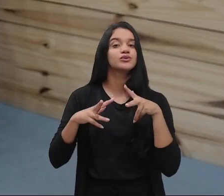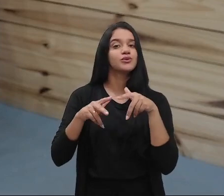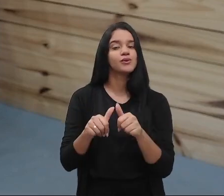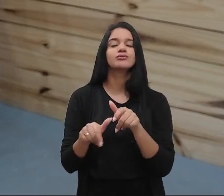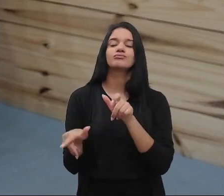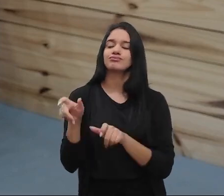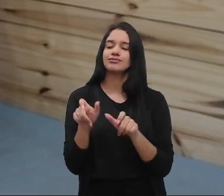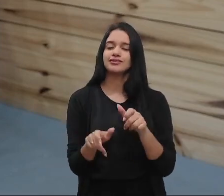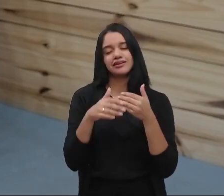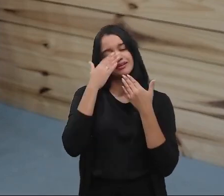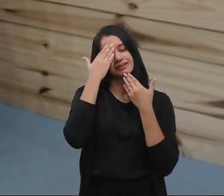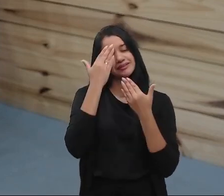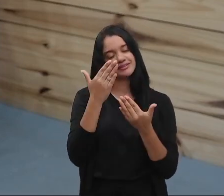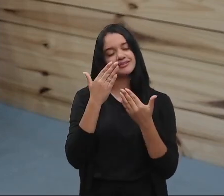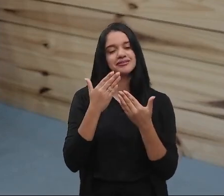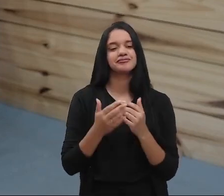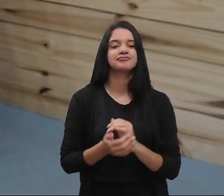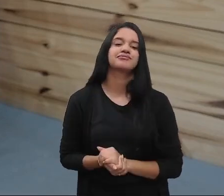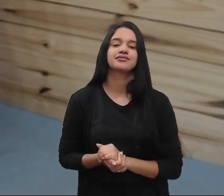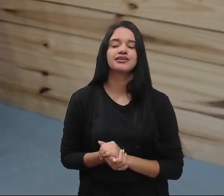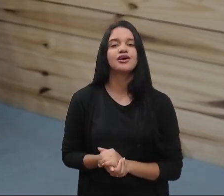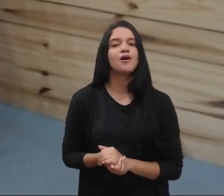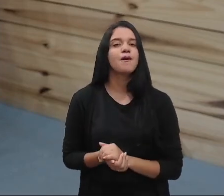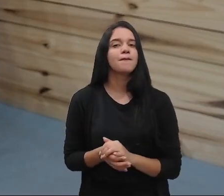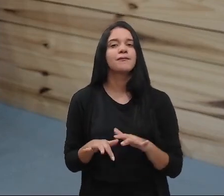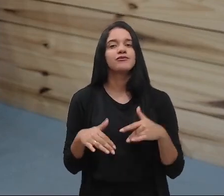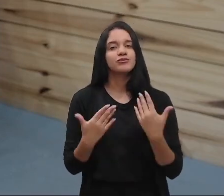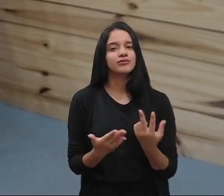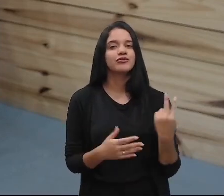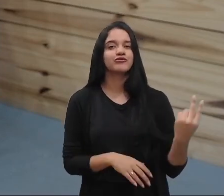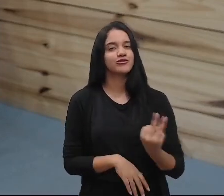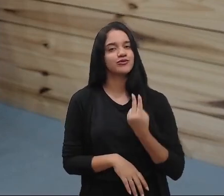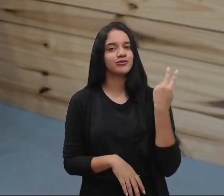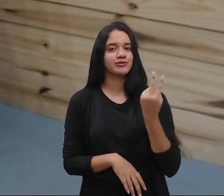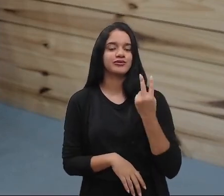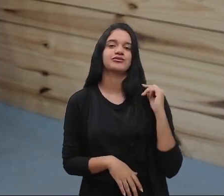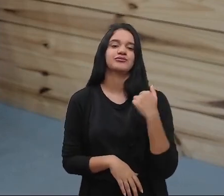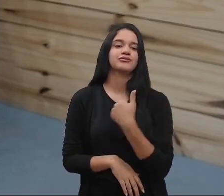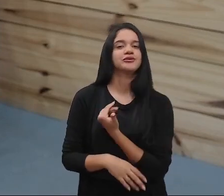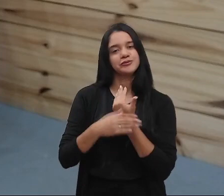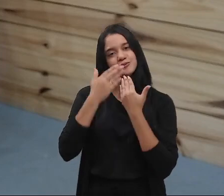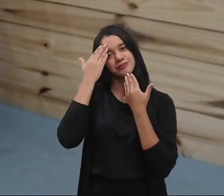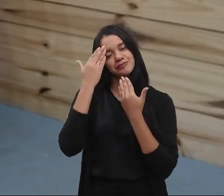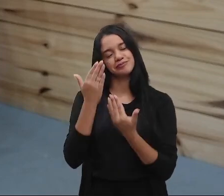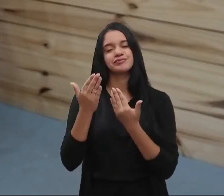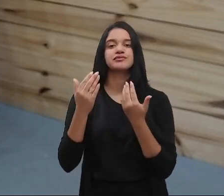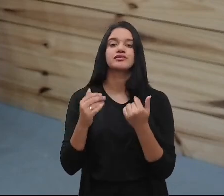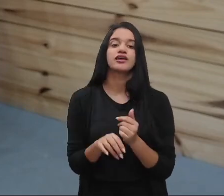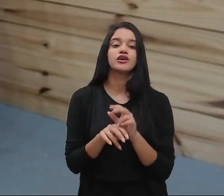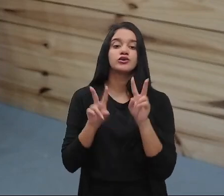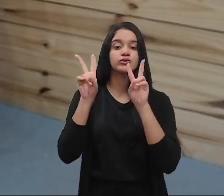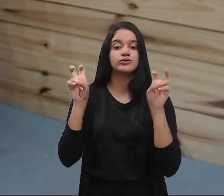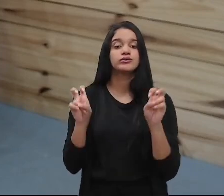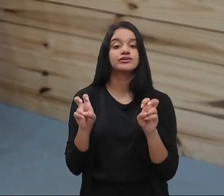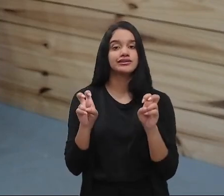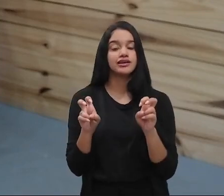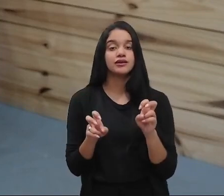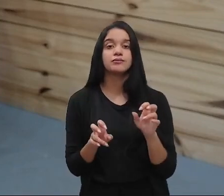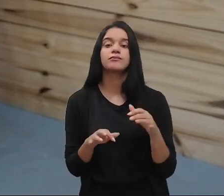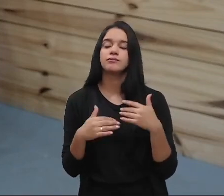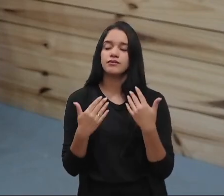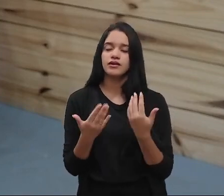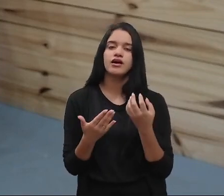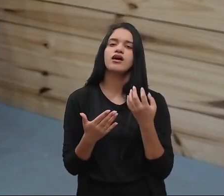equipe, agradeço a sua contribuição, foi muito, muito valorosa para a gente. Obrigado. Né? É um tema rico, é um